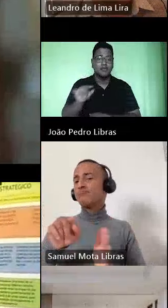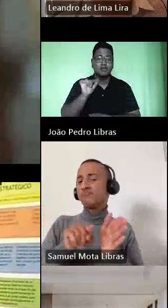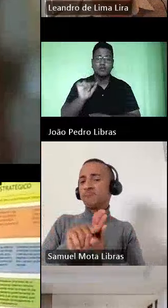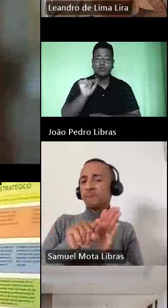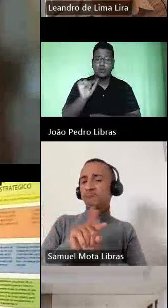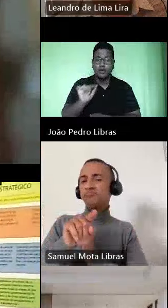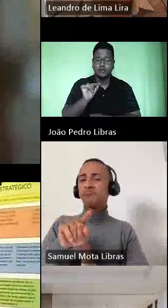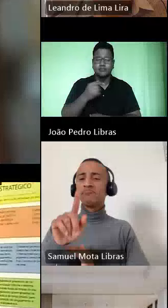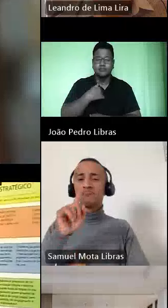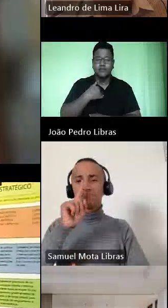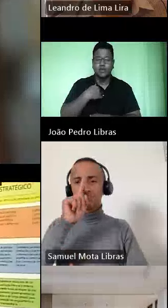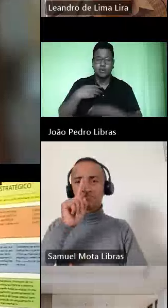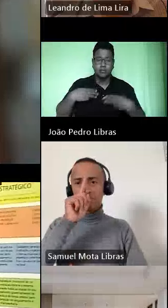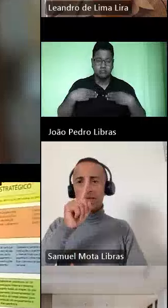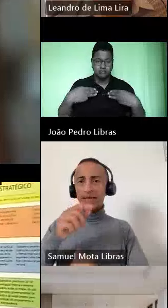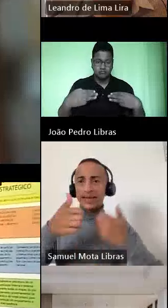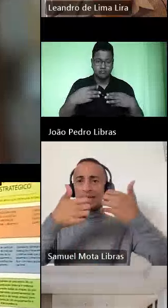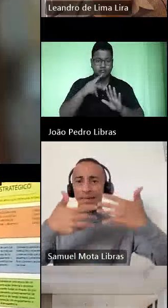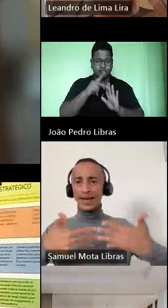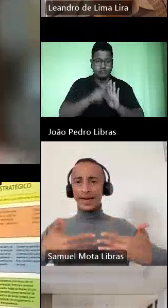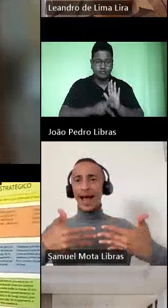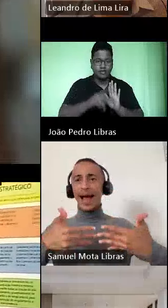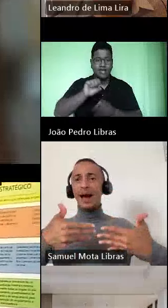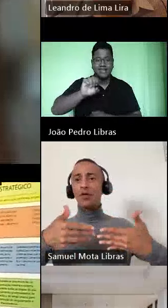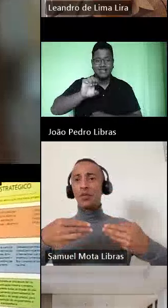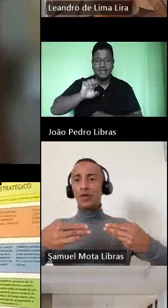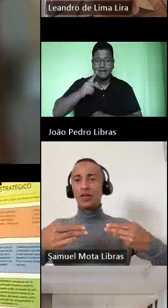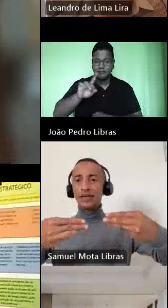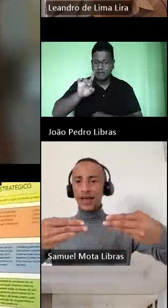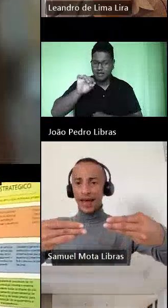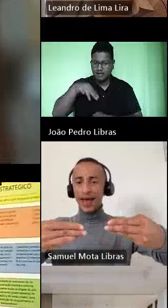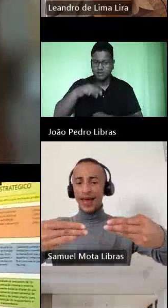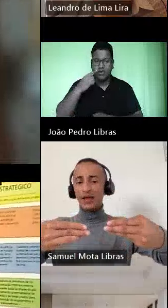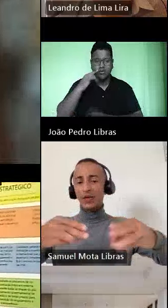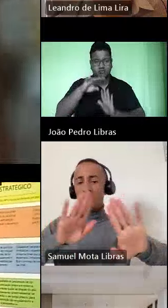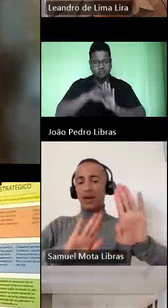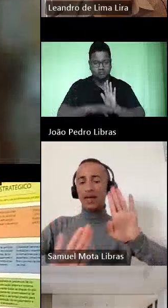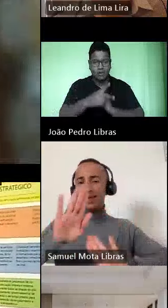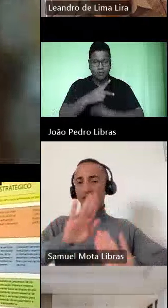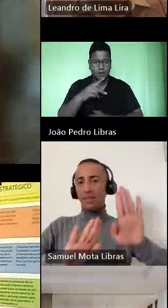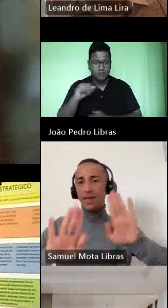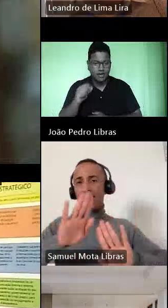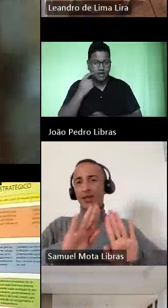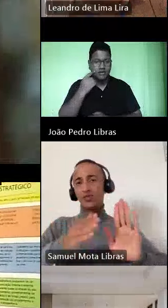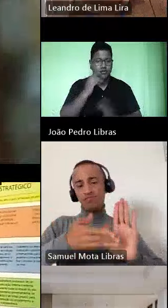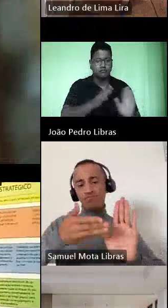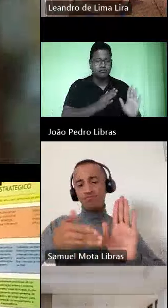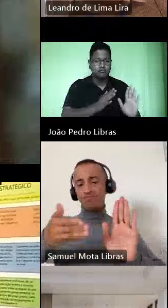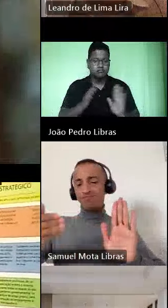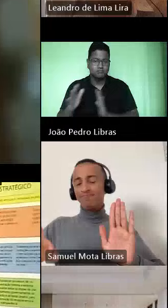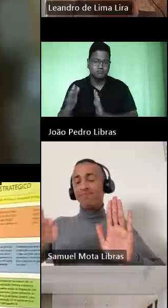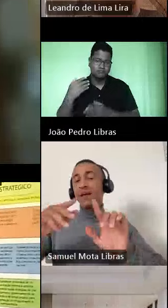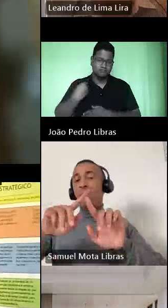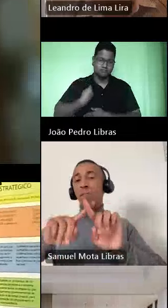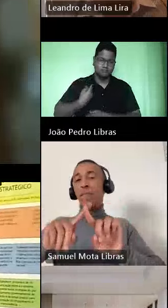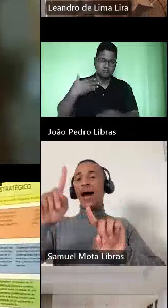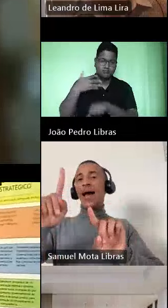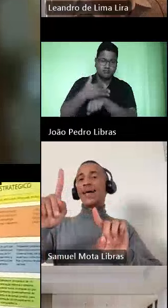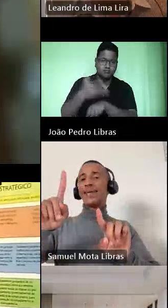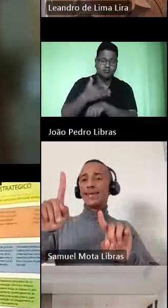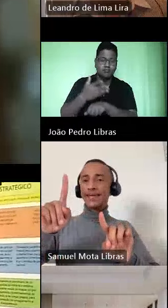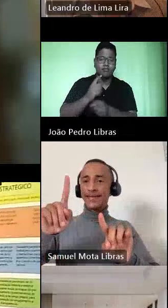ministério de planejamento por meio da cplan tava tocando toda a pauta de construção do PPA mas o processo participativo era gerido